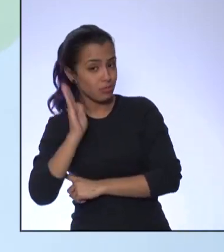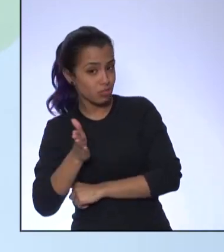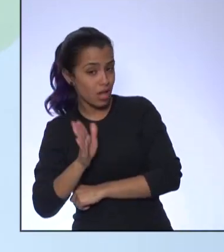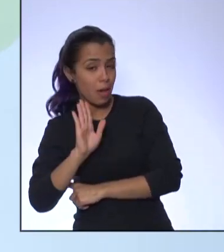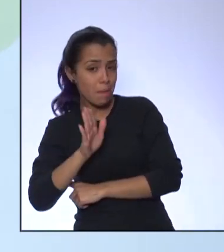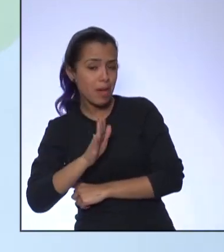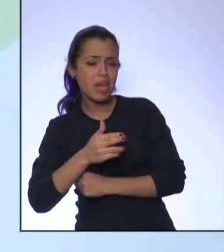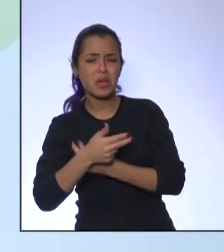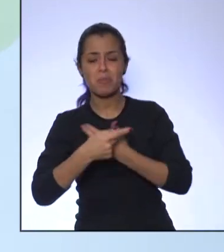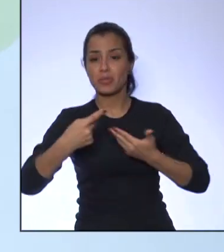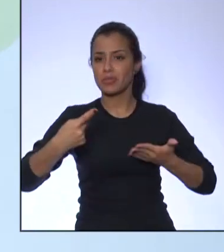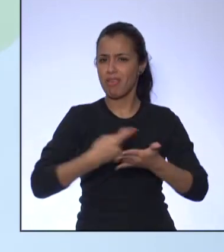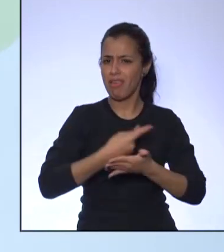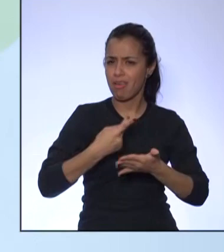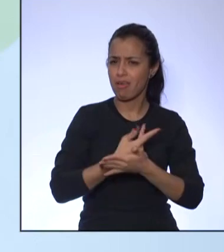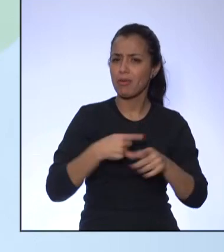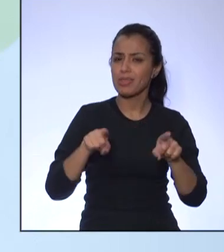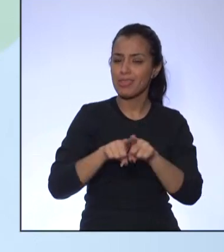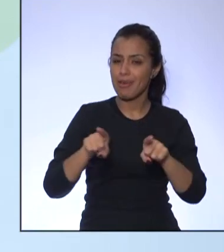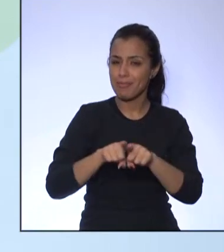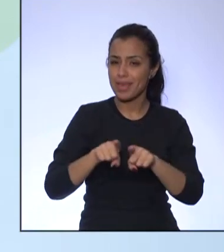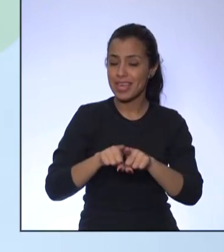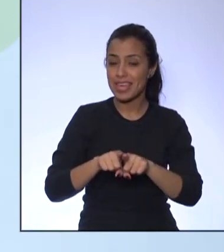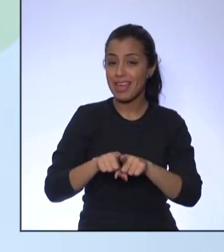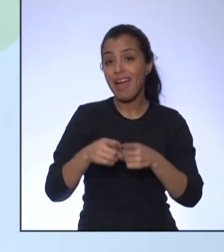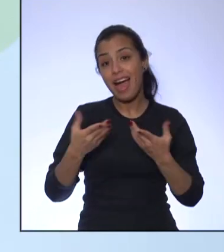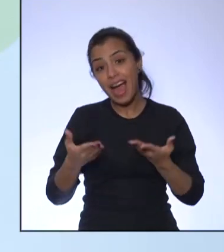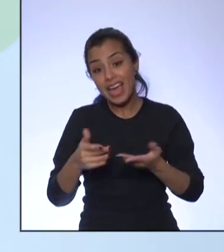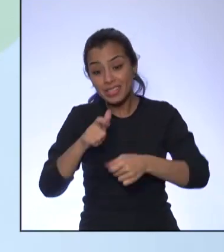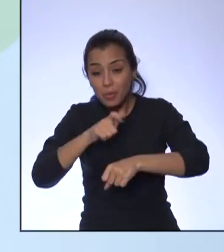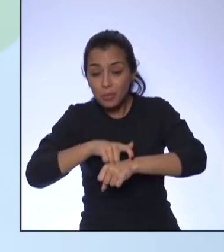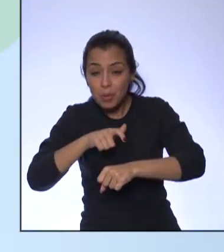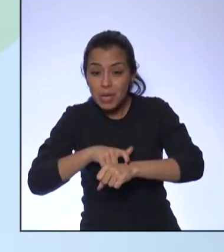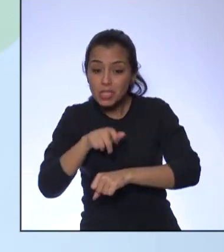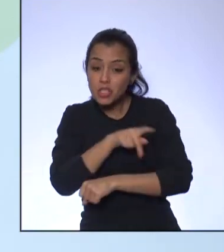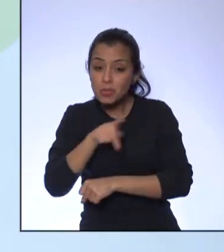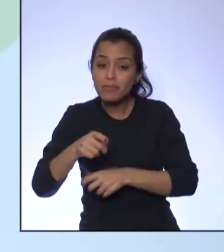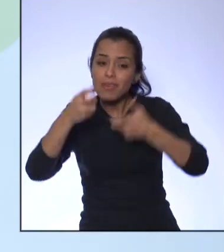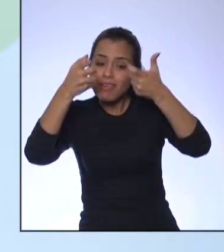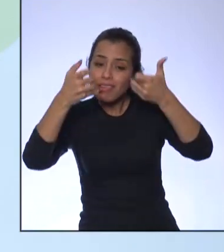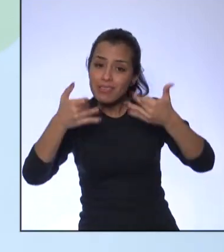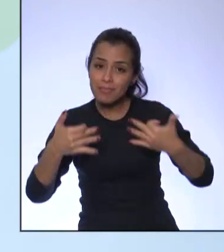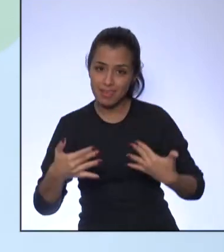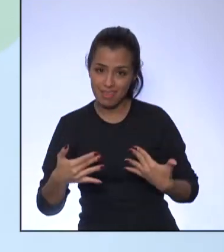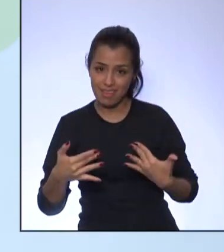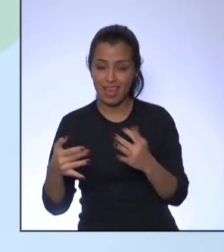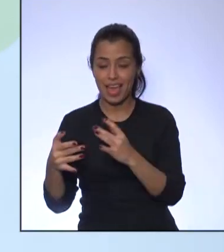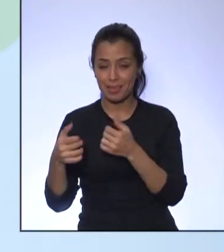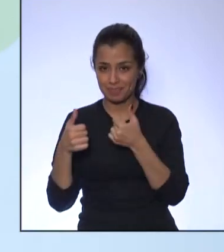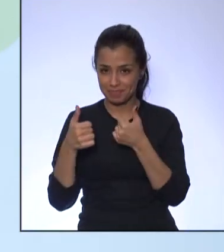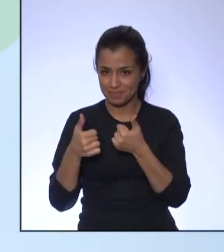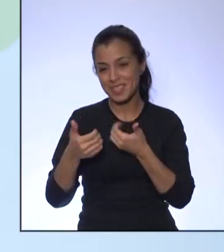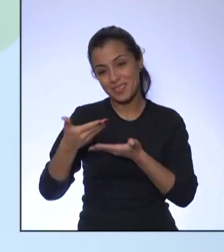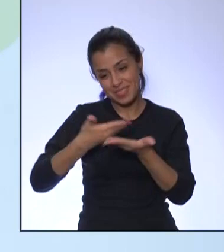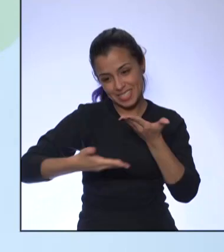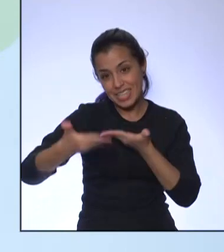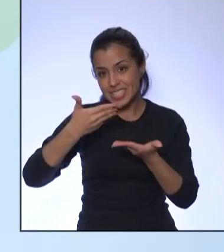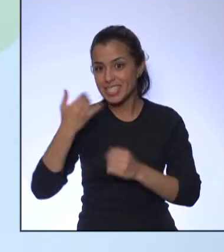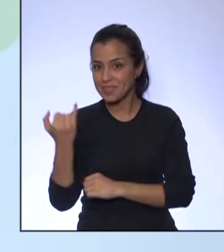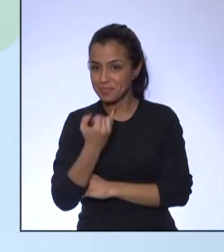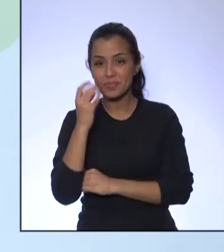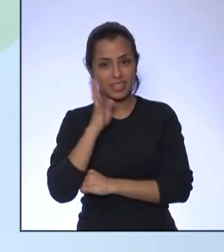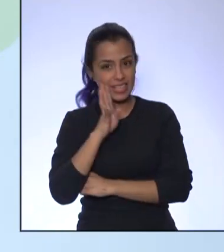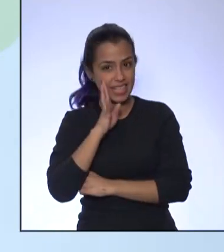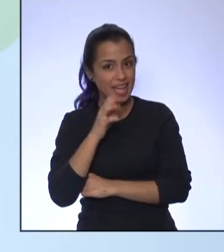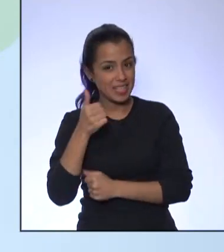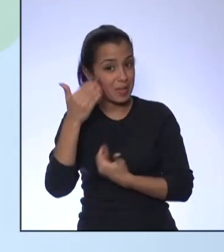erros conceituais. E aí, nesse momento, o professor ele vai rebatendo com vocês e discutindo. Por isso é tão legal essa interação. Obrigada pela participação